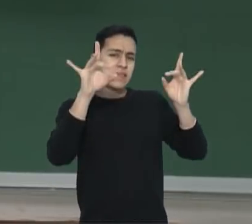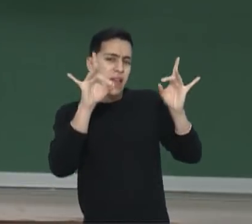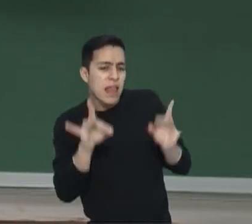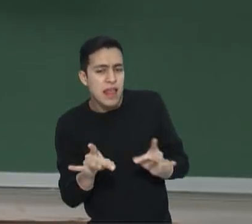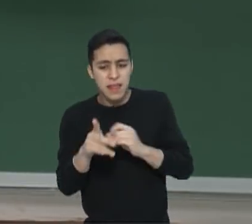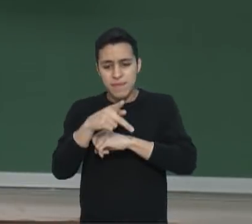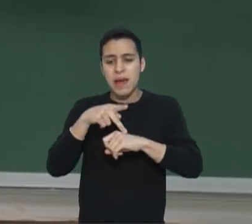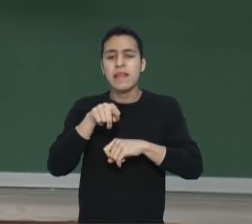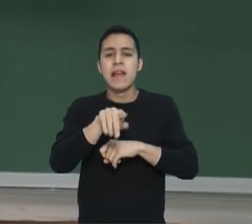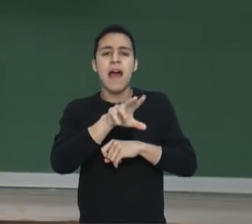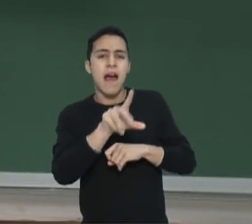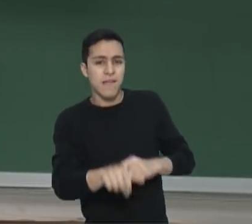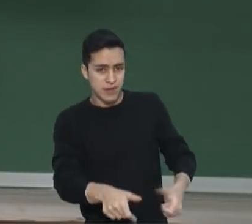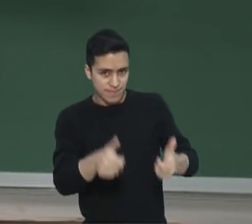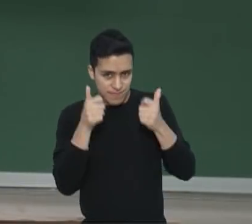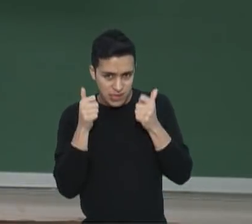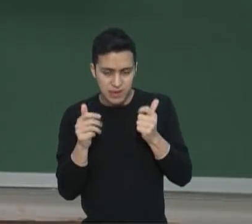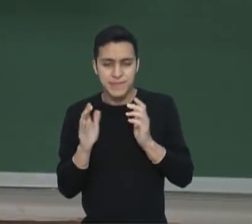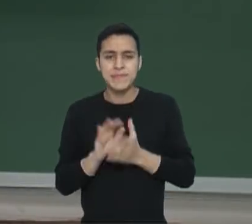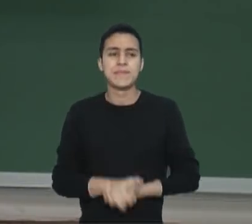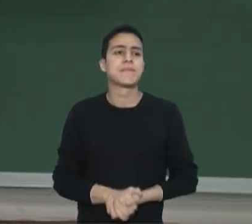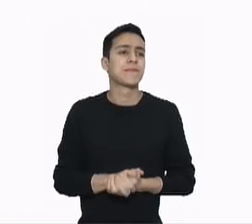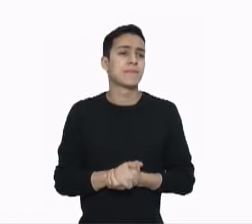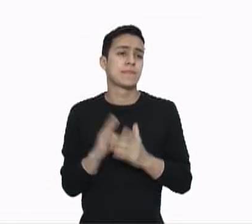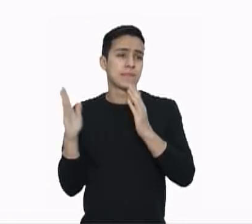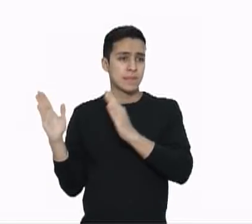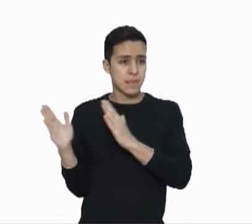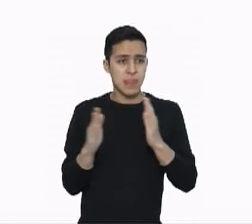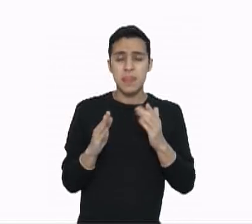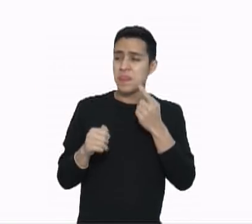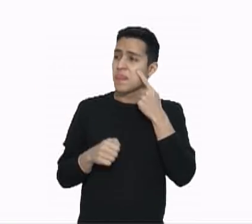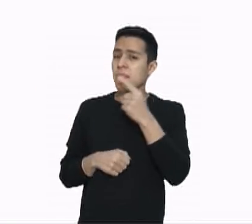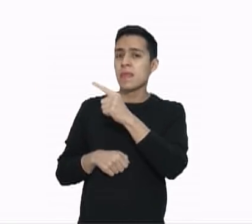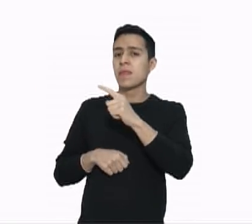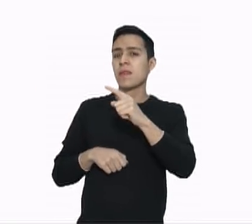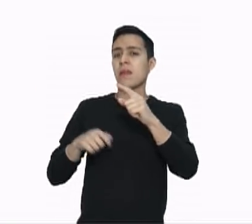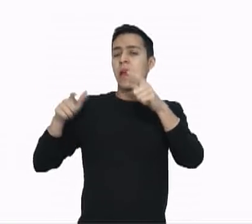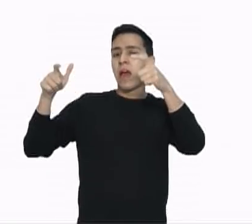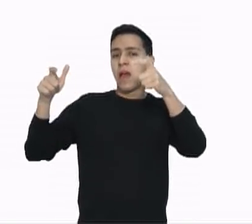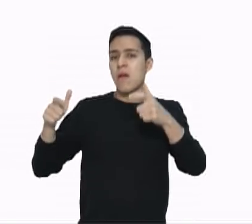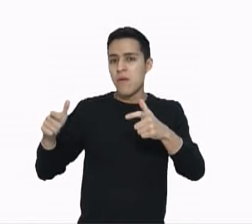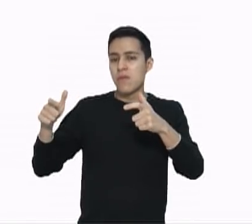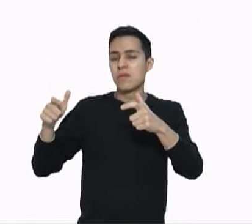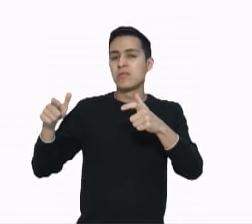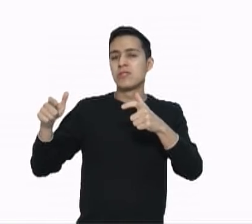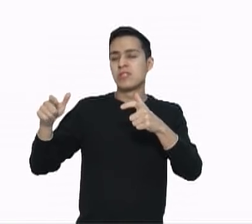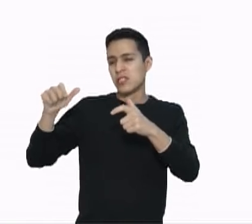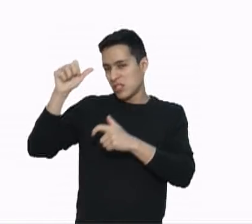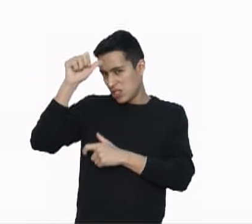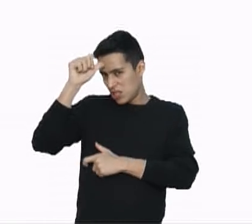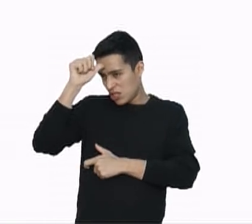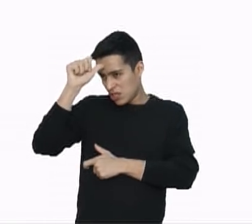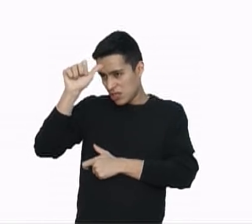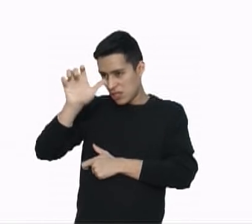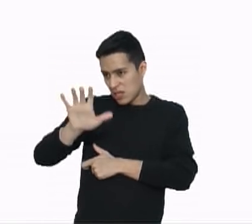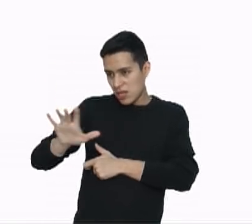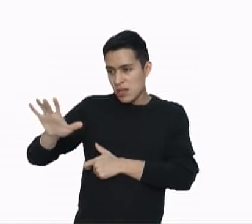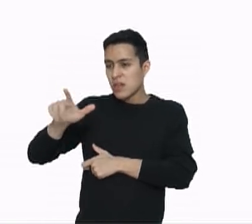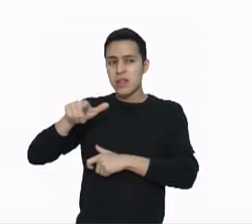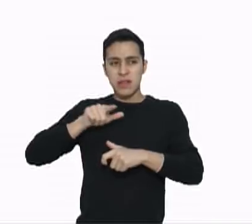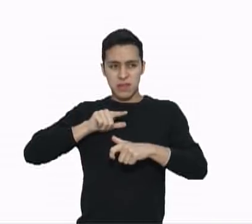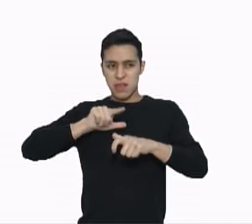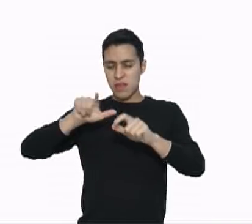dos países africanos, ok? Então vamos lá. Esse é o continente indiano, você tem aí um mapa de